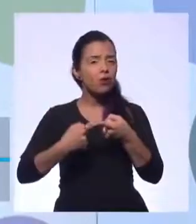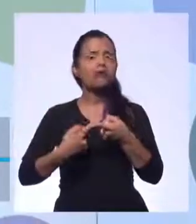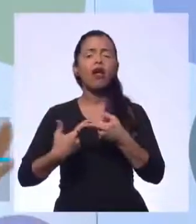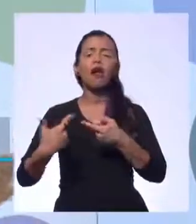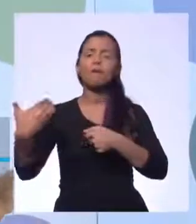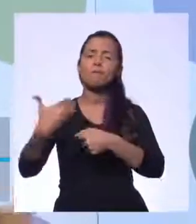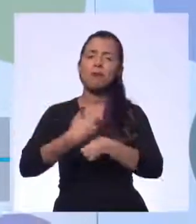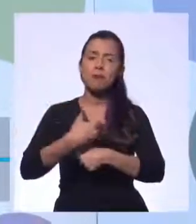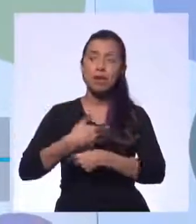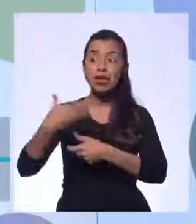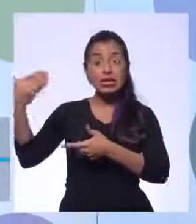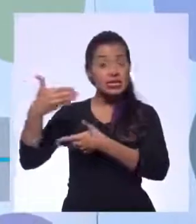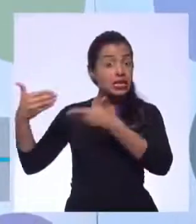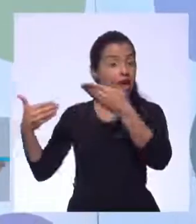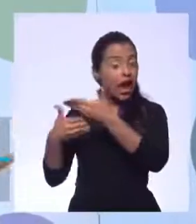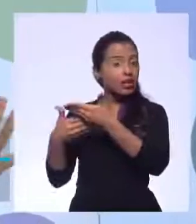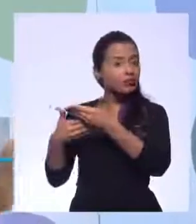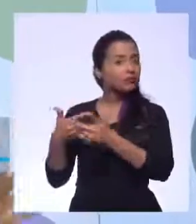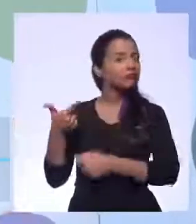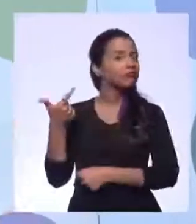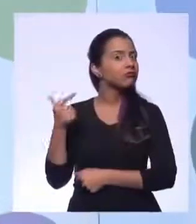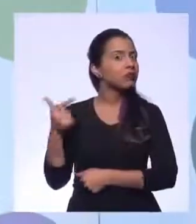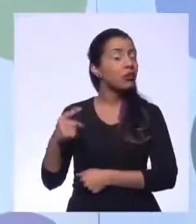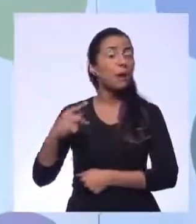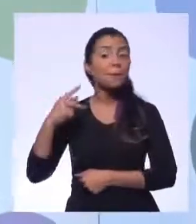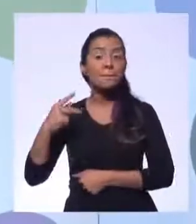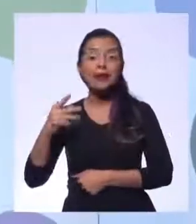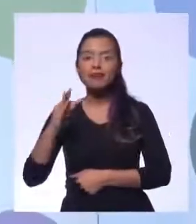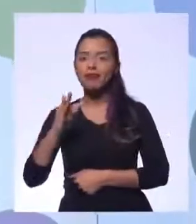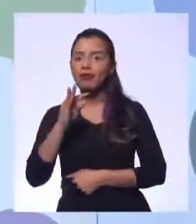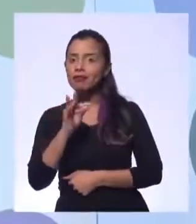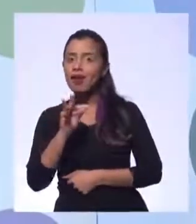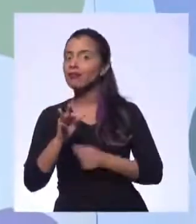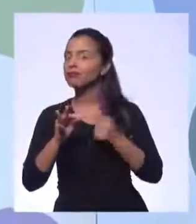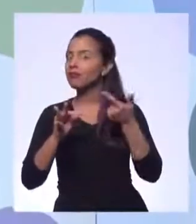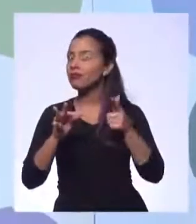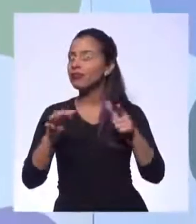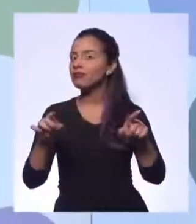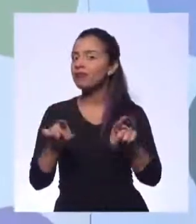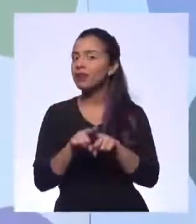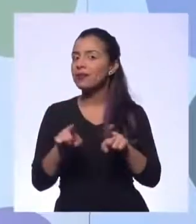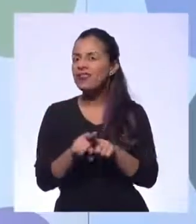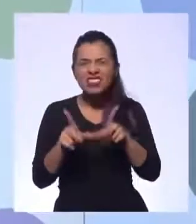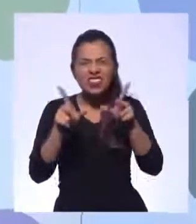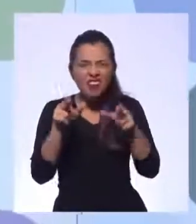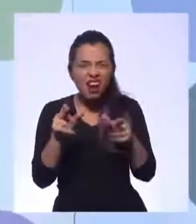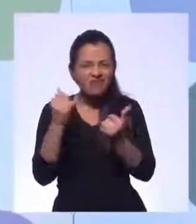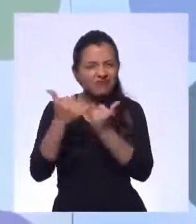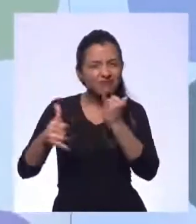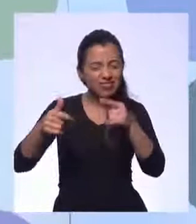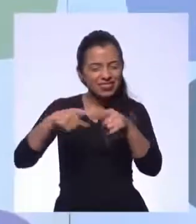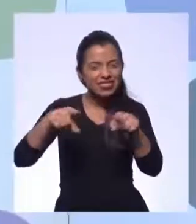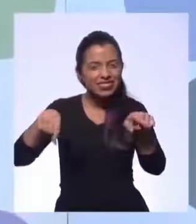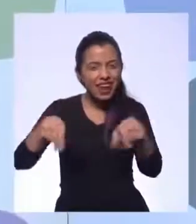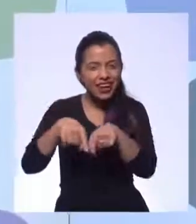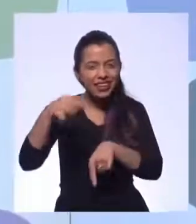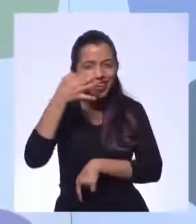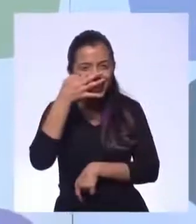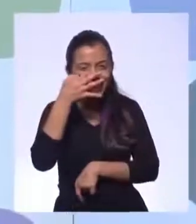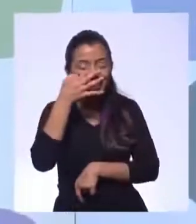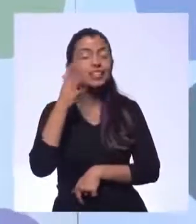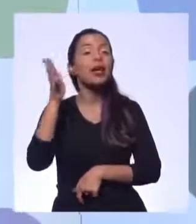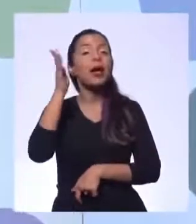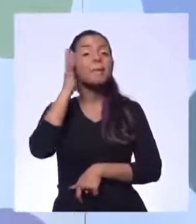famosos slides, sem o PPT. Eu vou dar aquela aula como se fosse na sala de aula. Eu vou imaginar aqui que esse flip